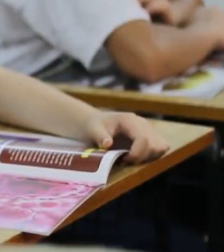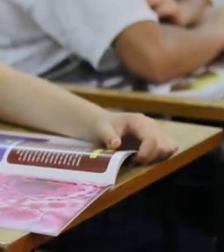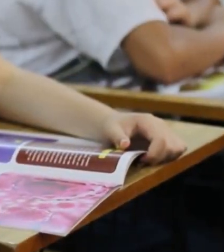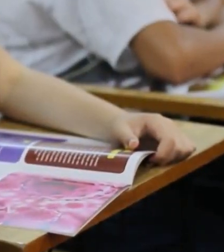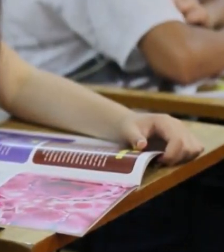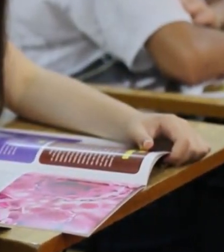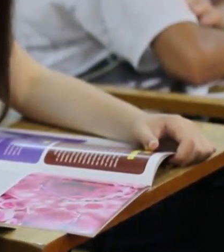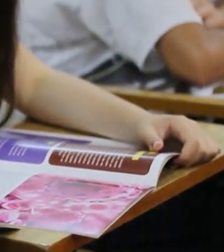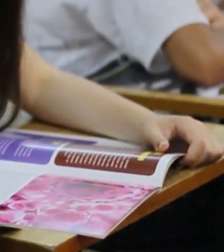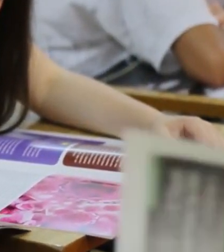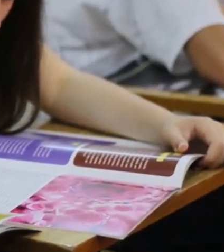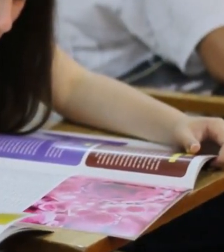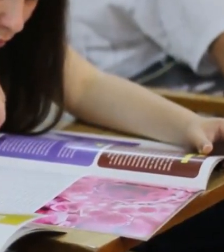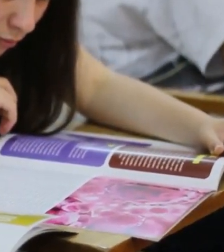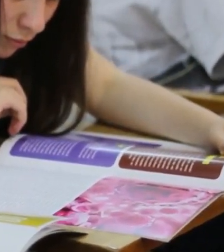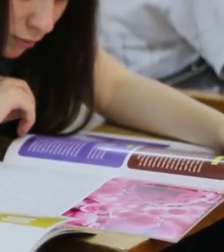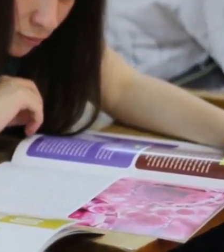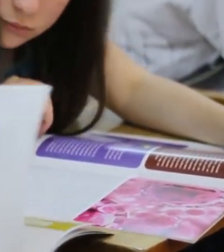Aplausos